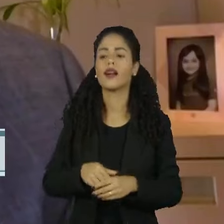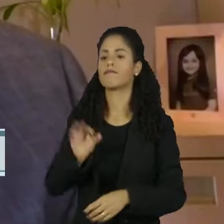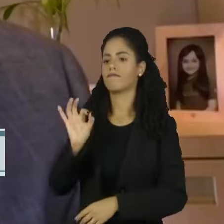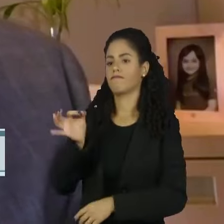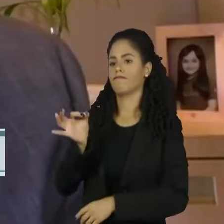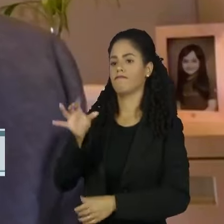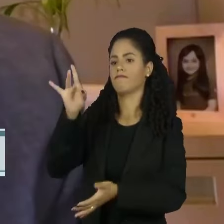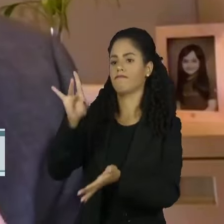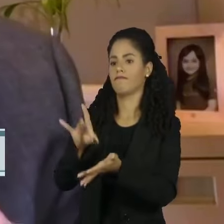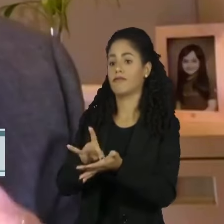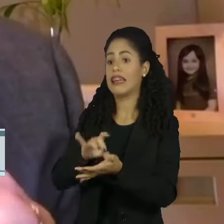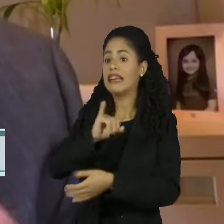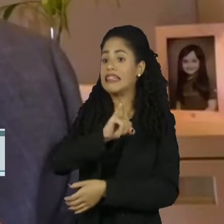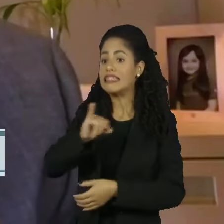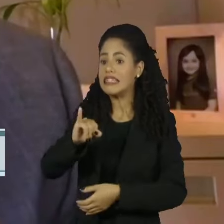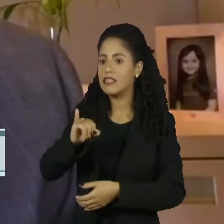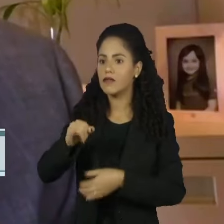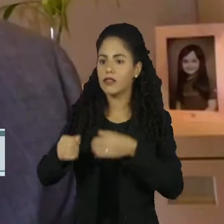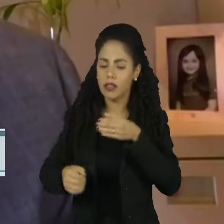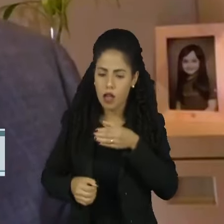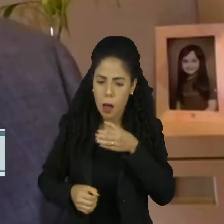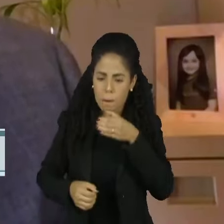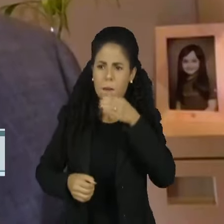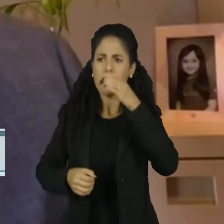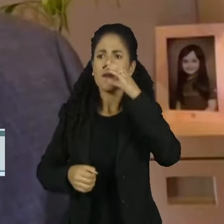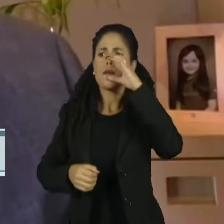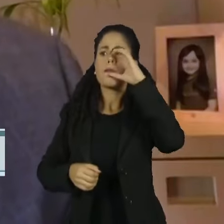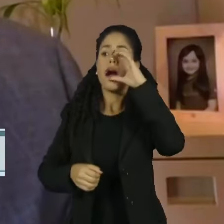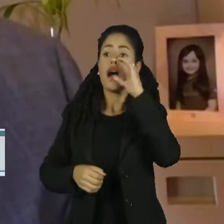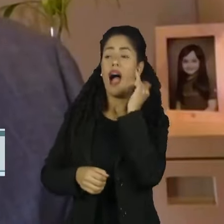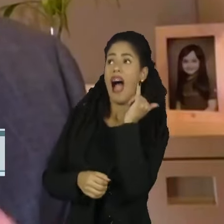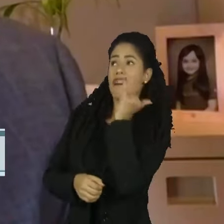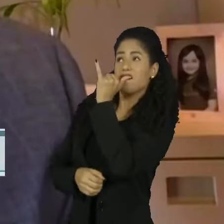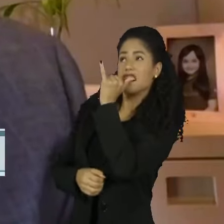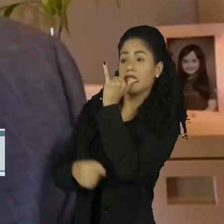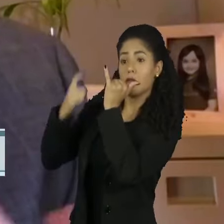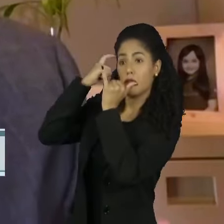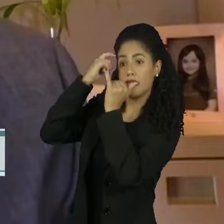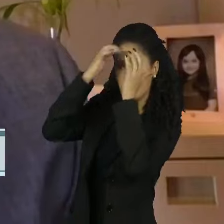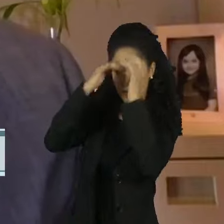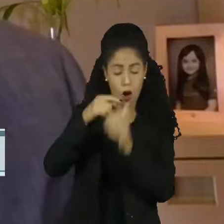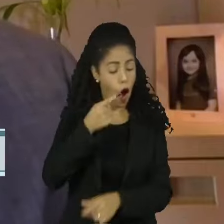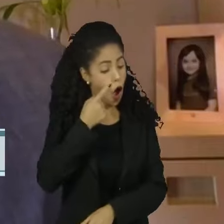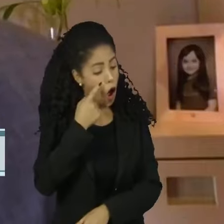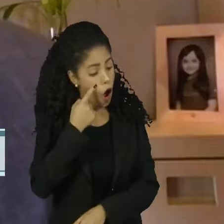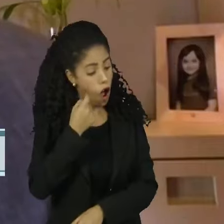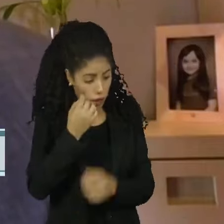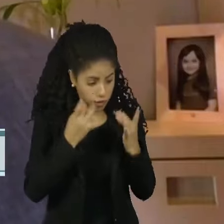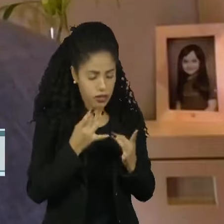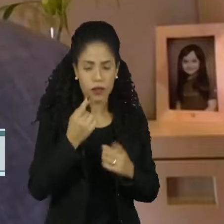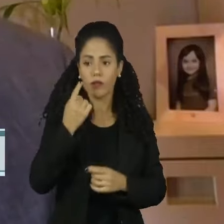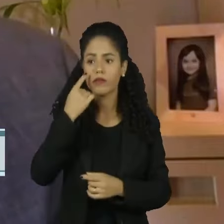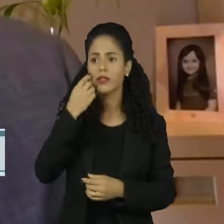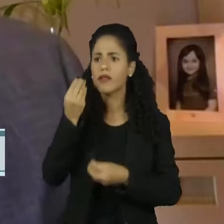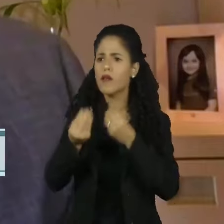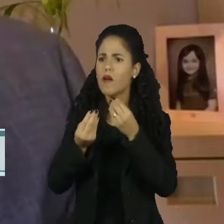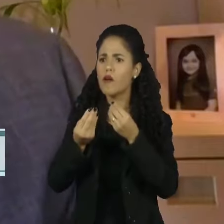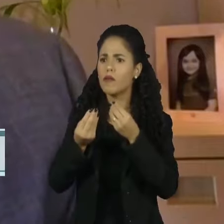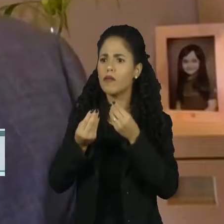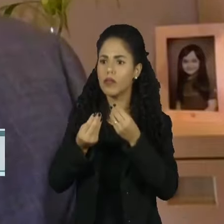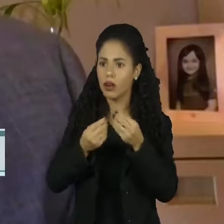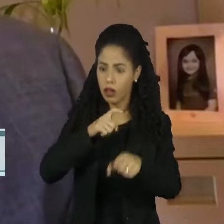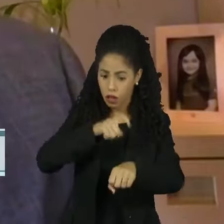raciocínio anterior, se você indica para o cérebro, olha, você não está cansado, é para você estar em vigília, o que vai acontecer à